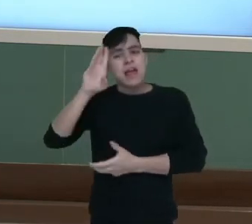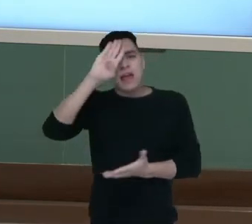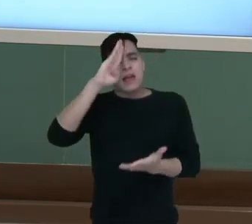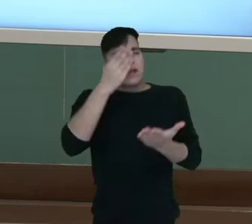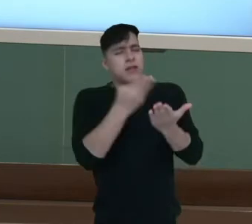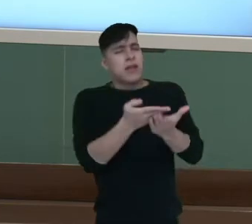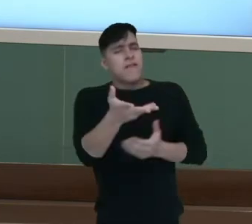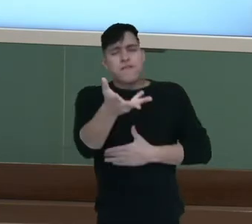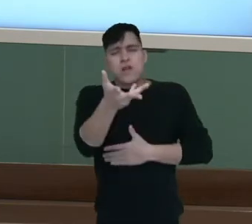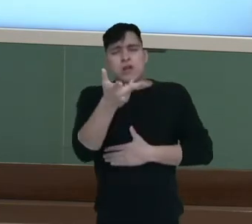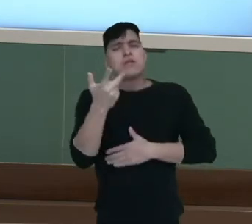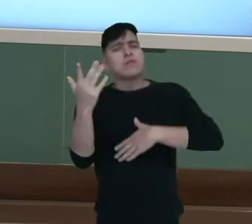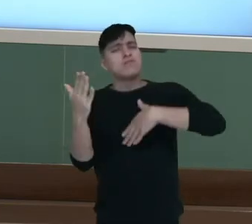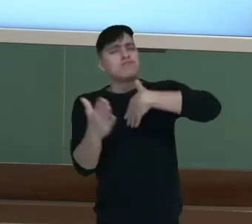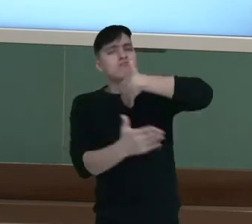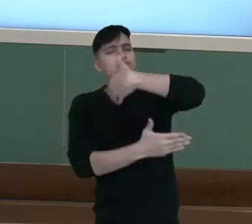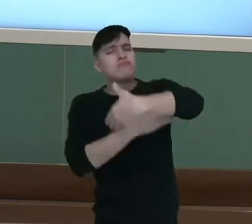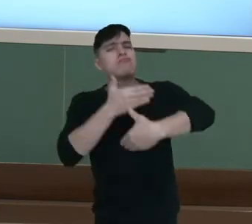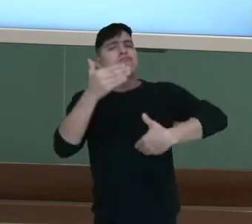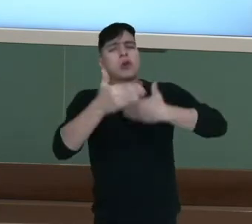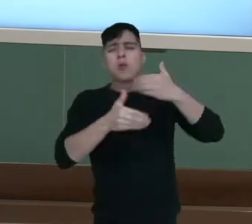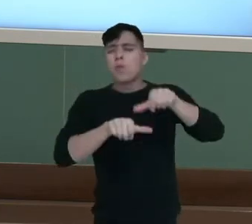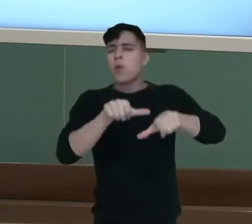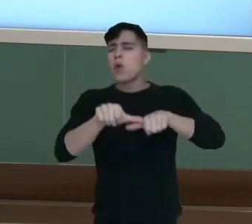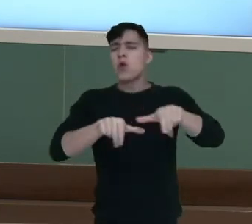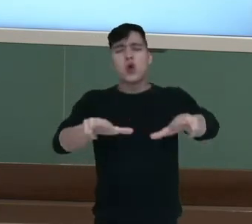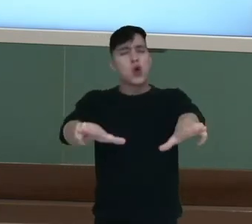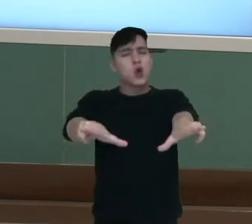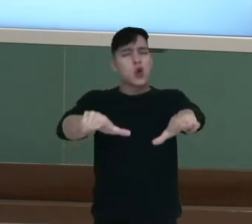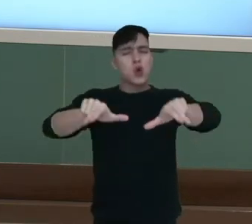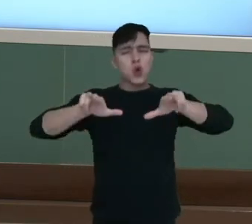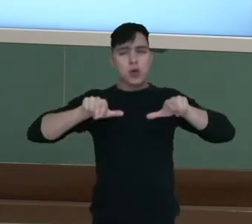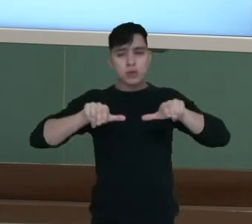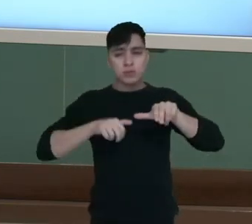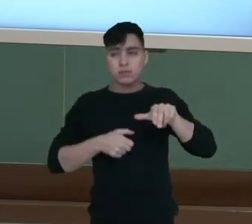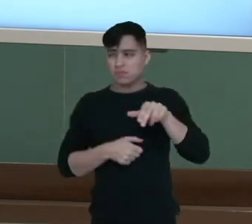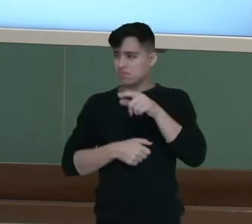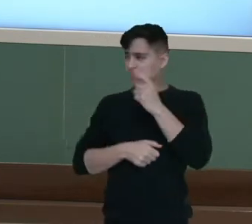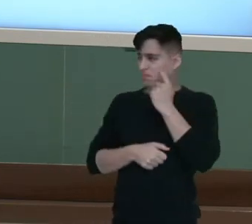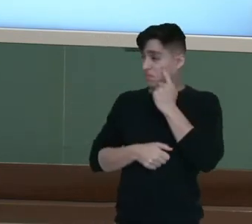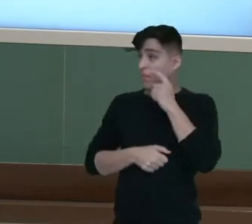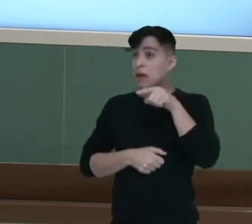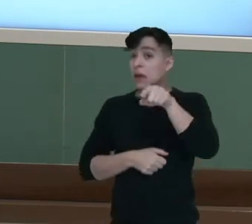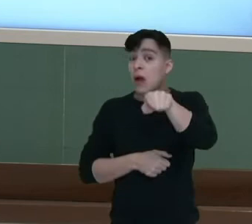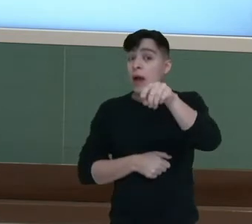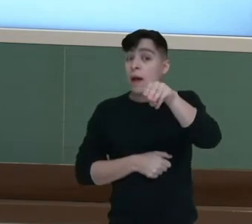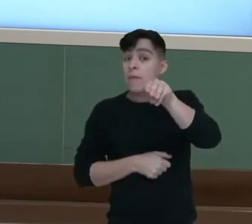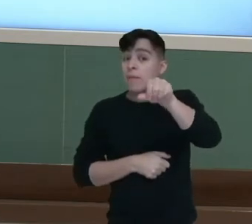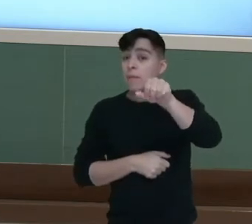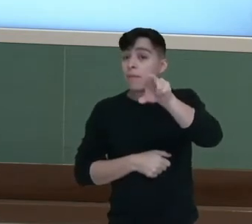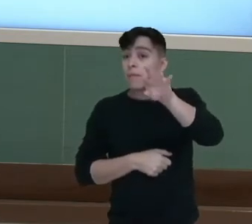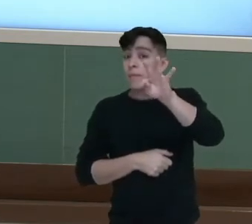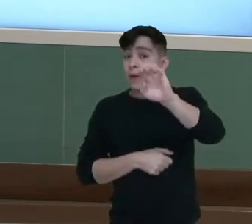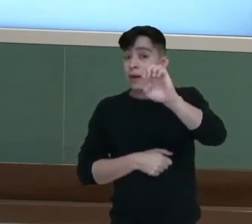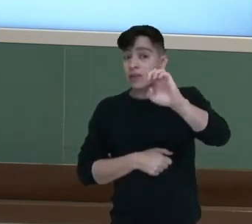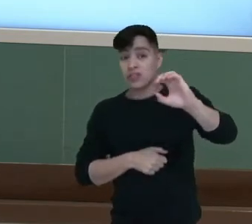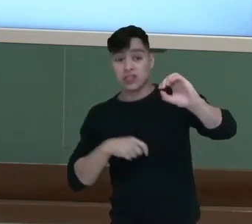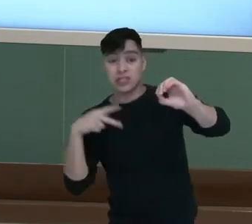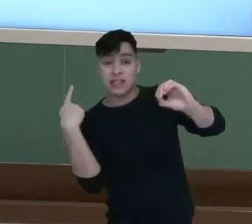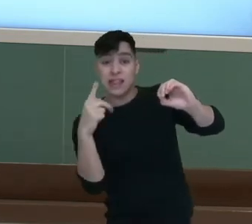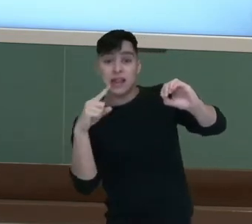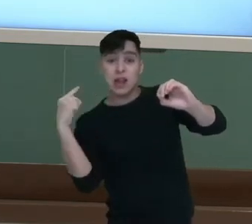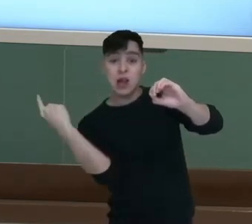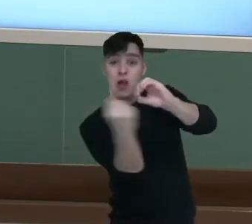velocidade constante, né? E aí a órbita de Marte matou o problema, porque você não conseguia